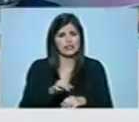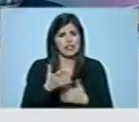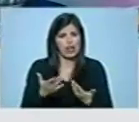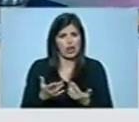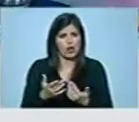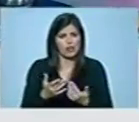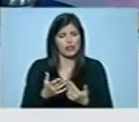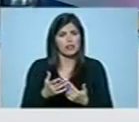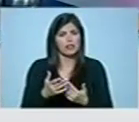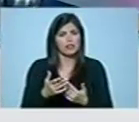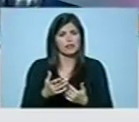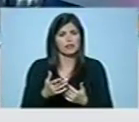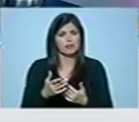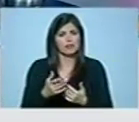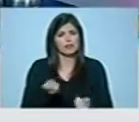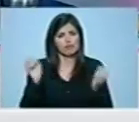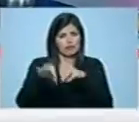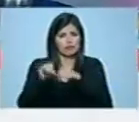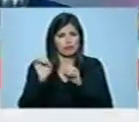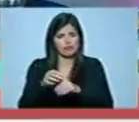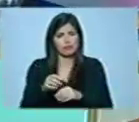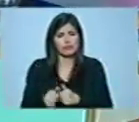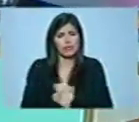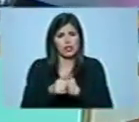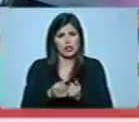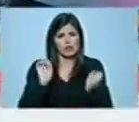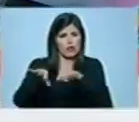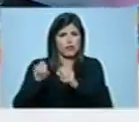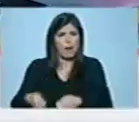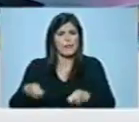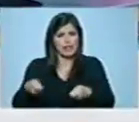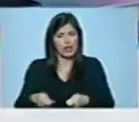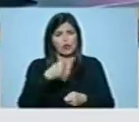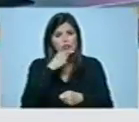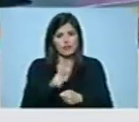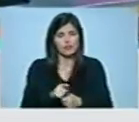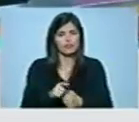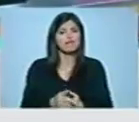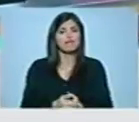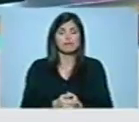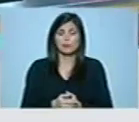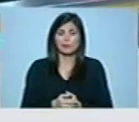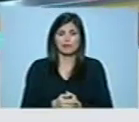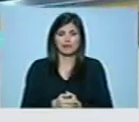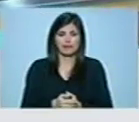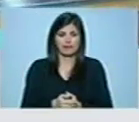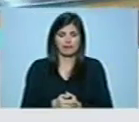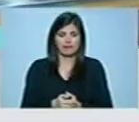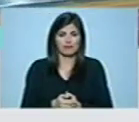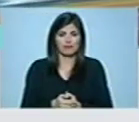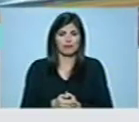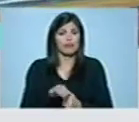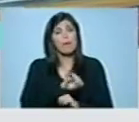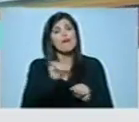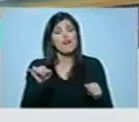enchidos e as... Eu vou pôr isto tudo aqui que dá sim, mais sim, jeito. Devolver à panela. Não, panela. Não tem espaço. Pronto. O seu dono. O seu dono. Que é